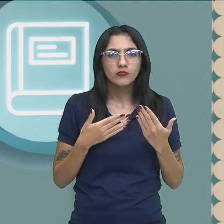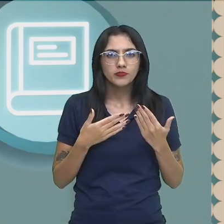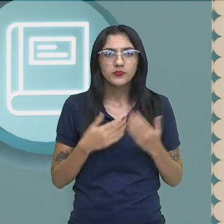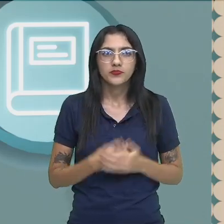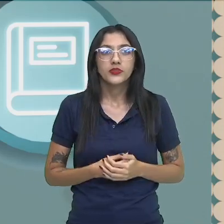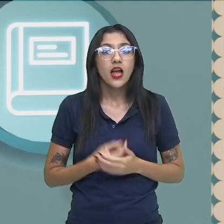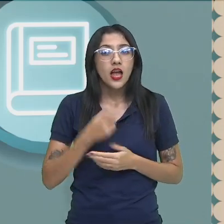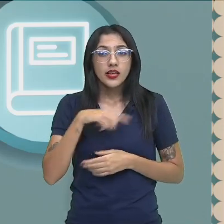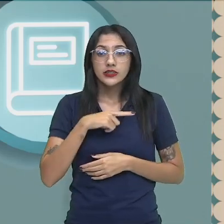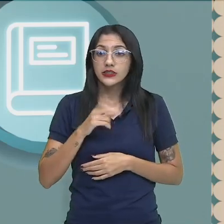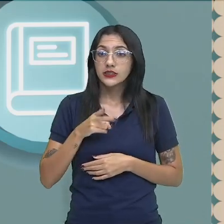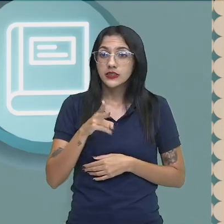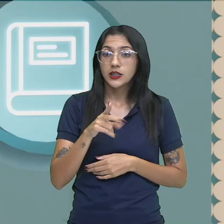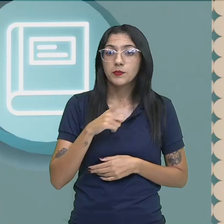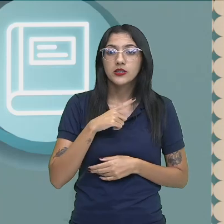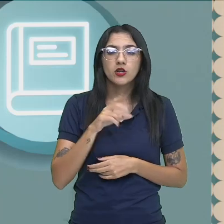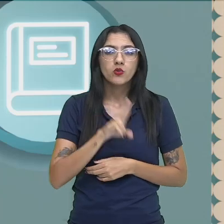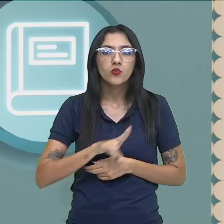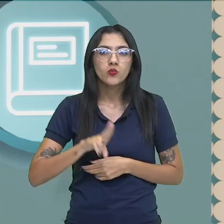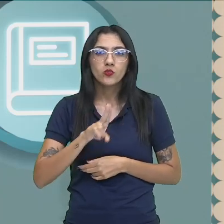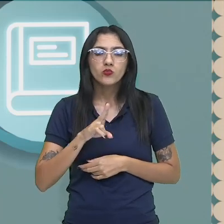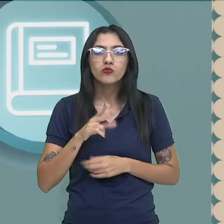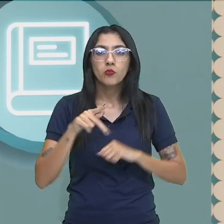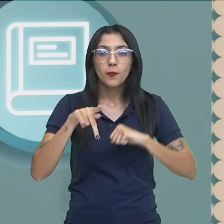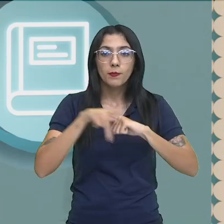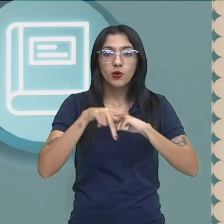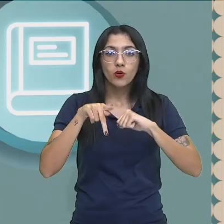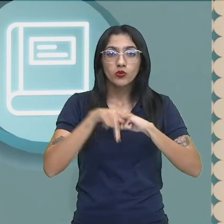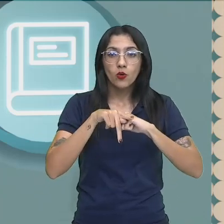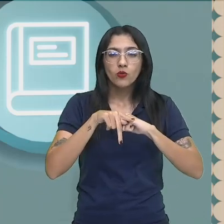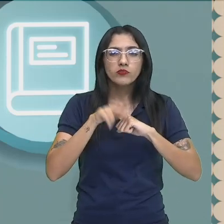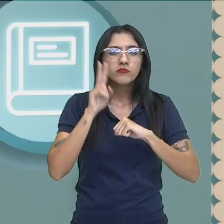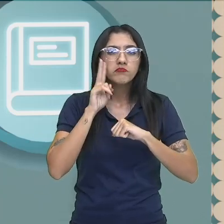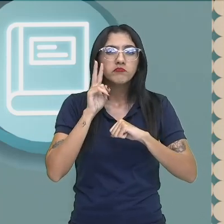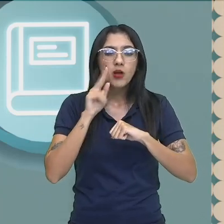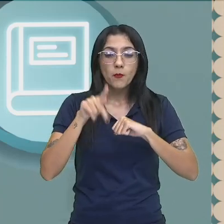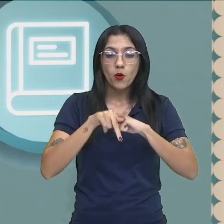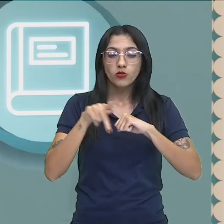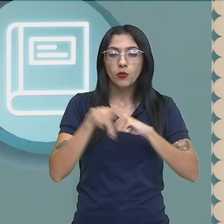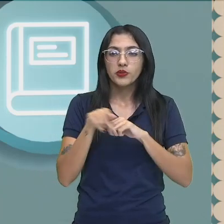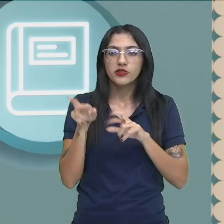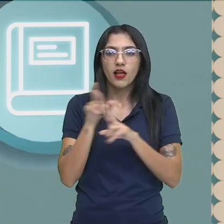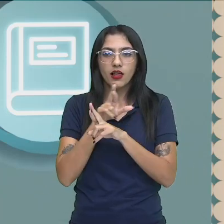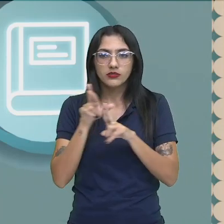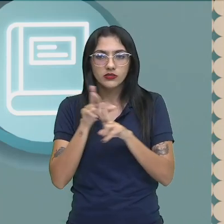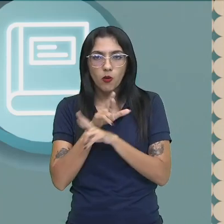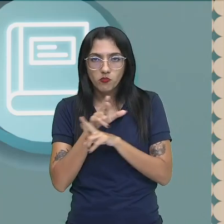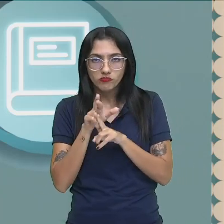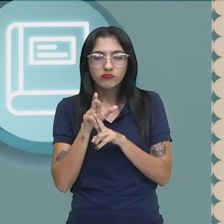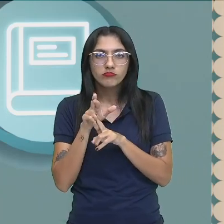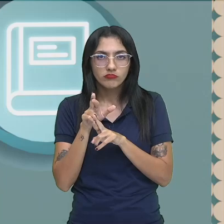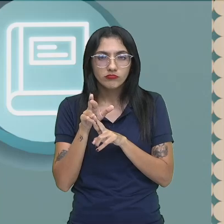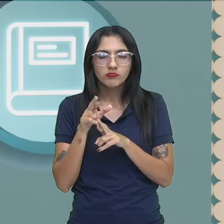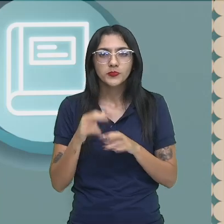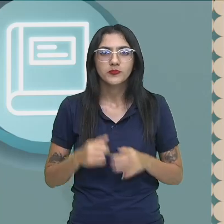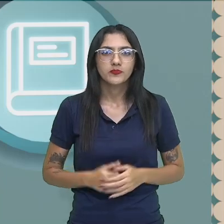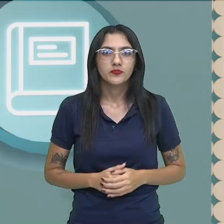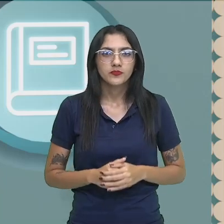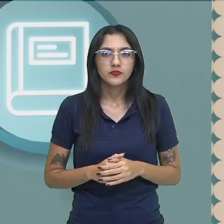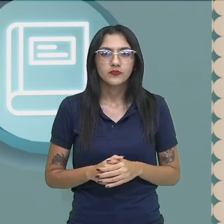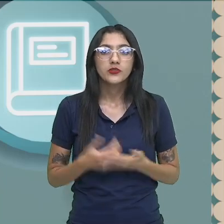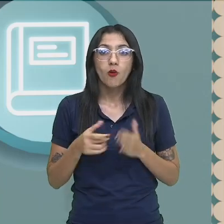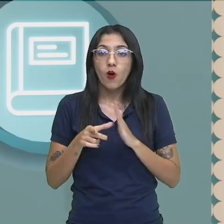ela sempre vem introduzida com um pronome relativo, tá? Então,